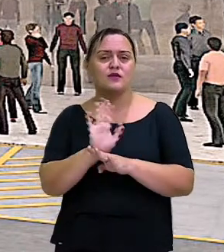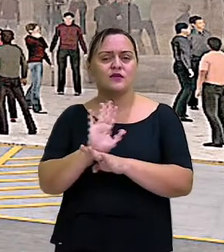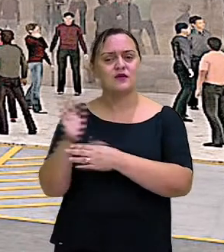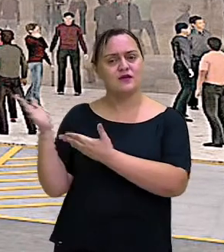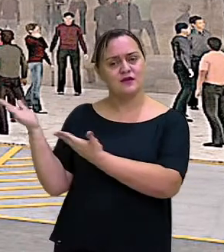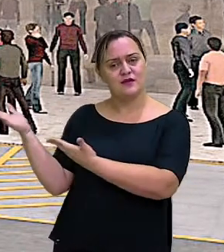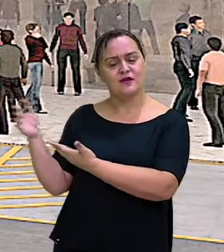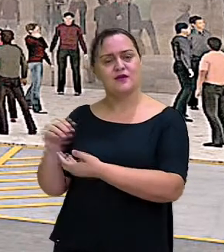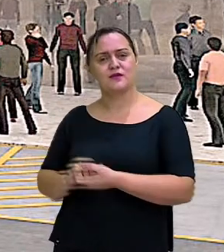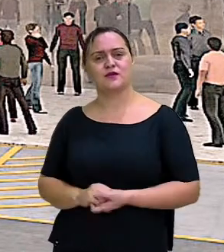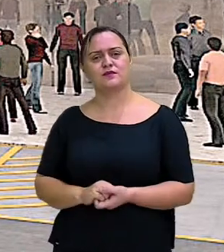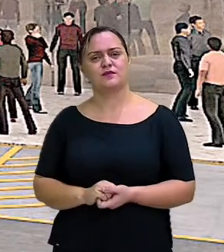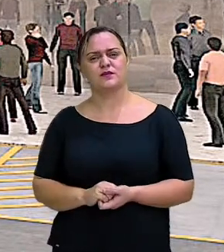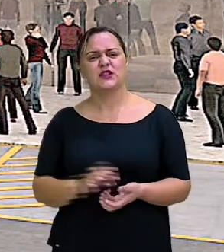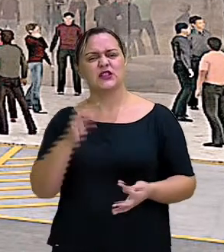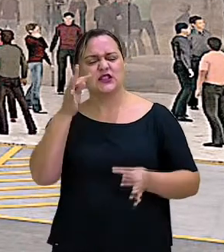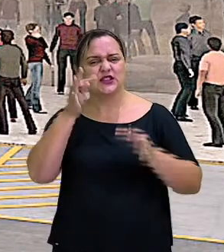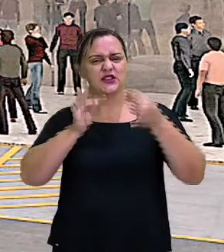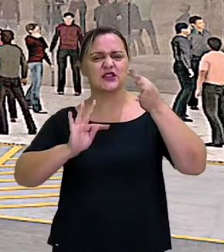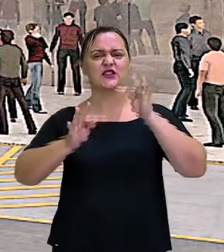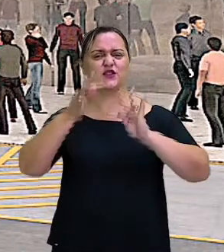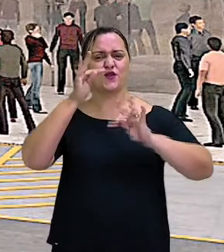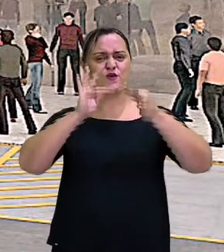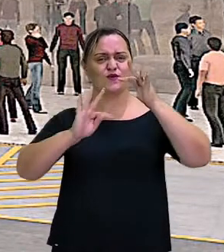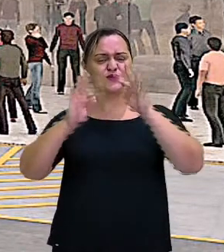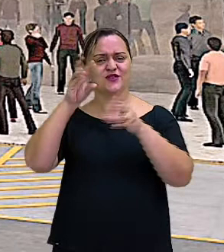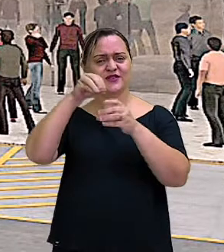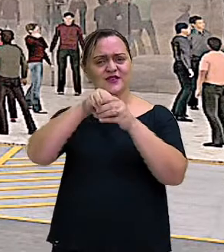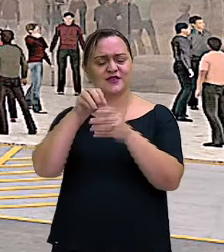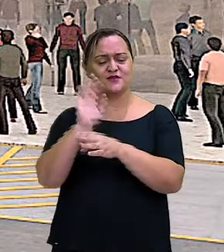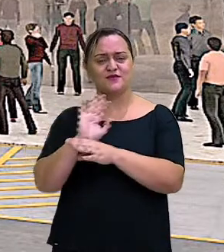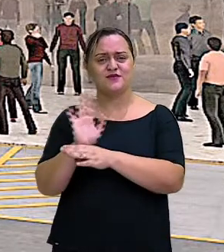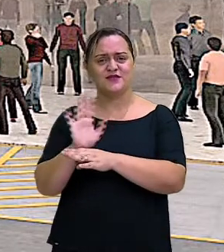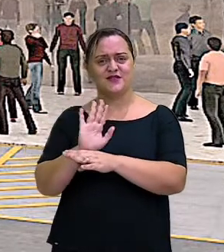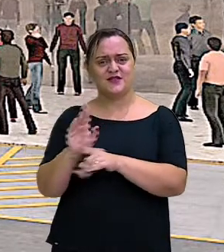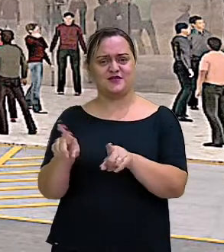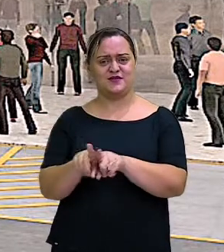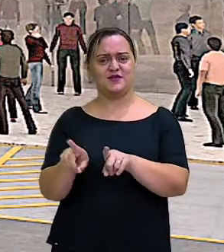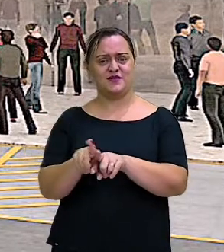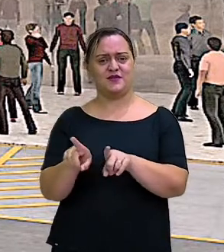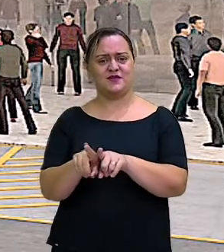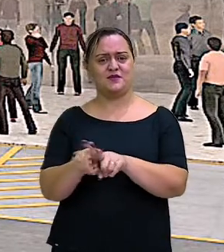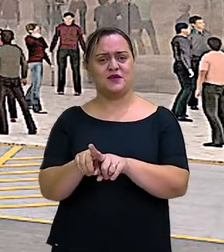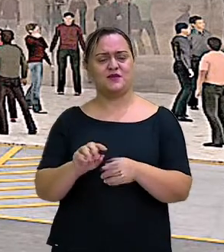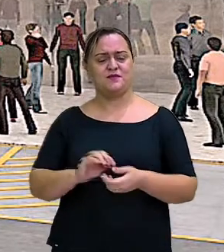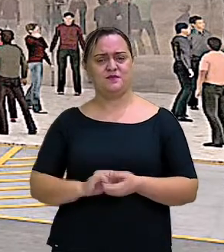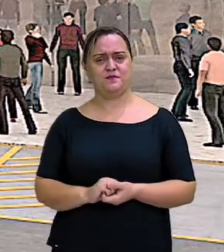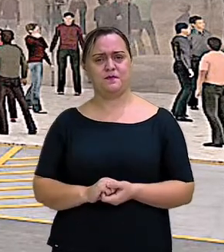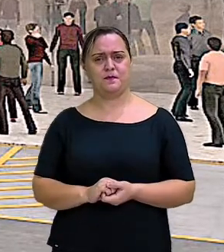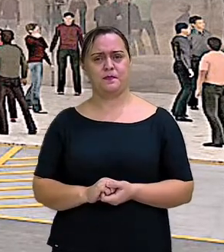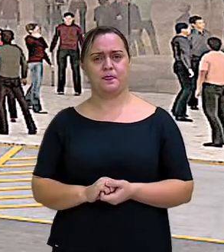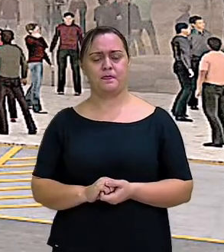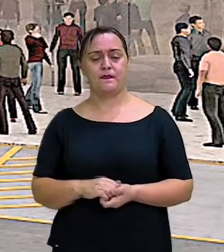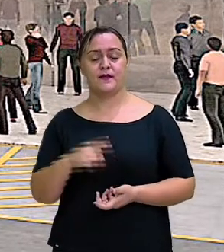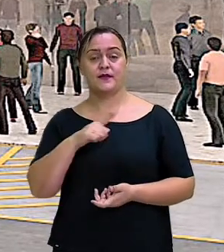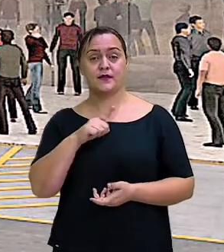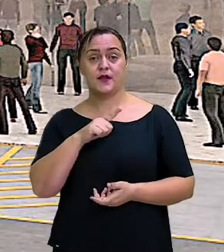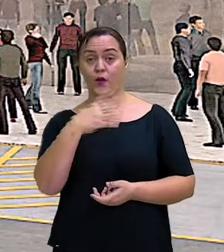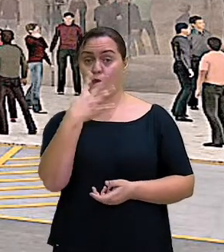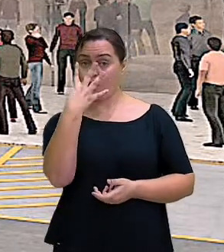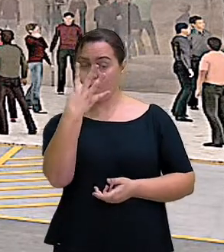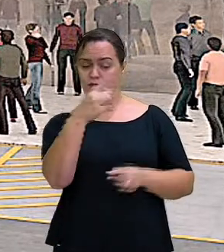moderno, tecnológico e sustentável cinema de rua do Brasil. Ele é dividido em 4